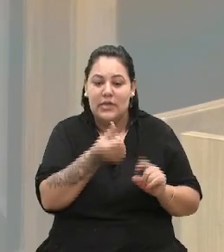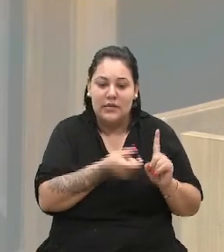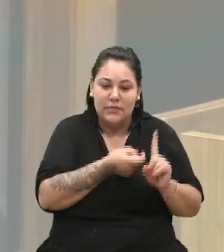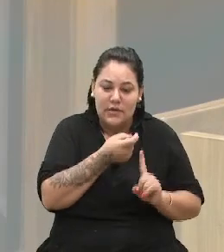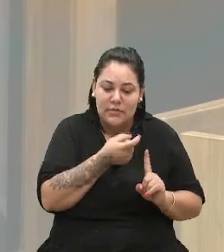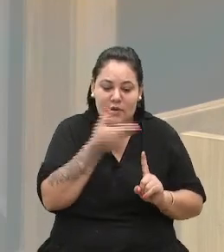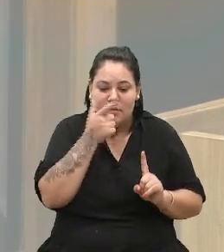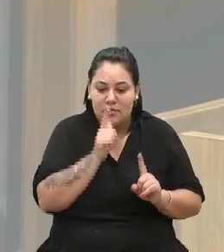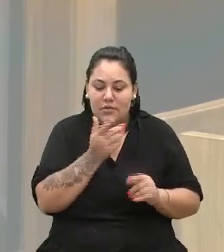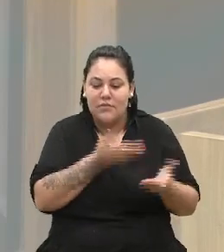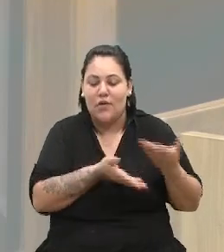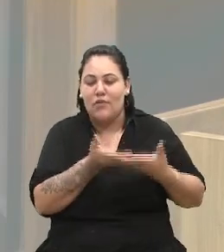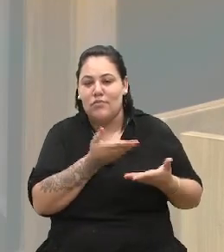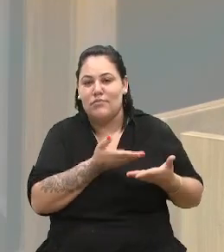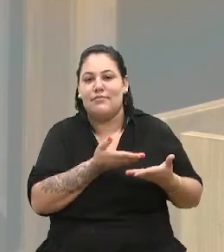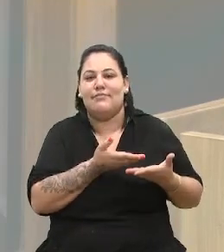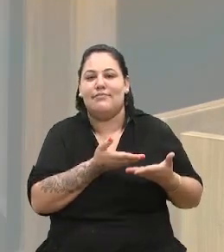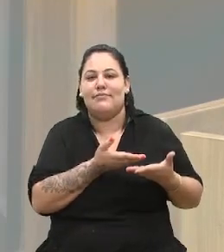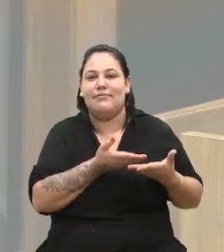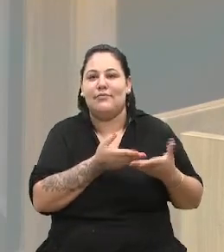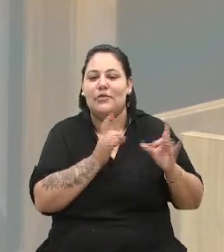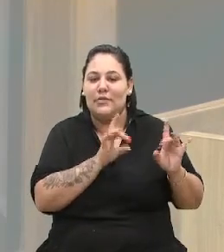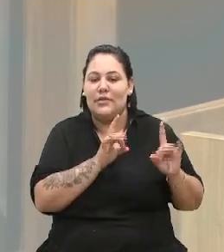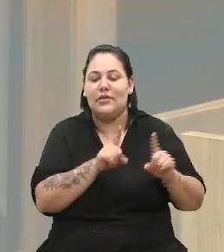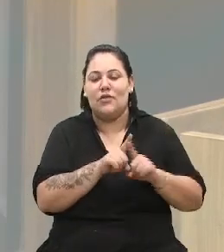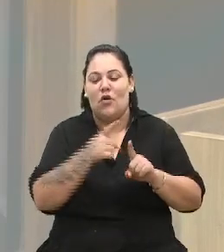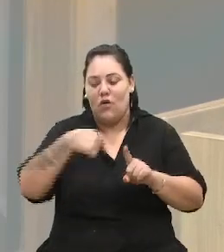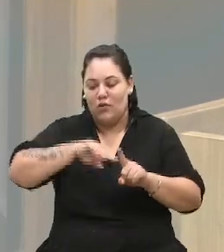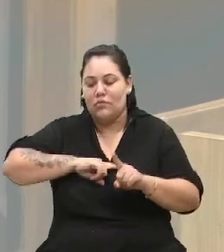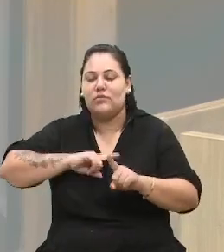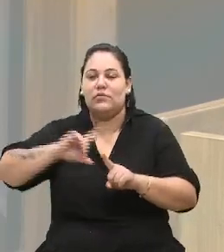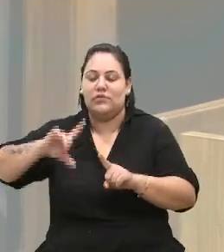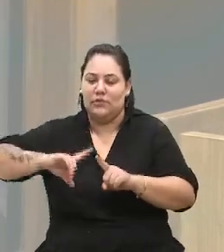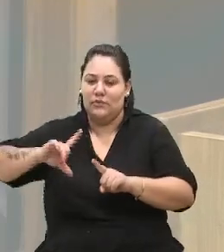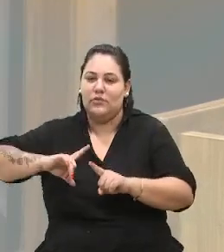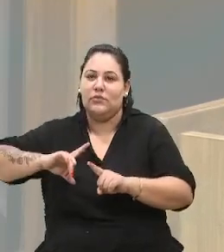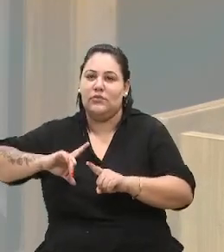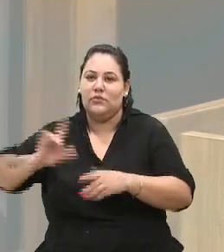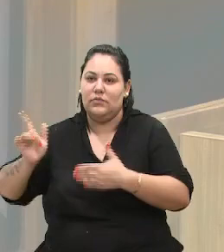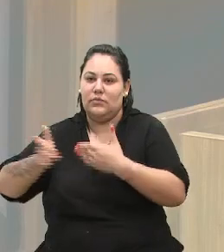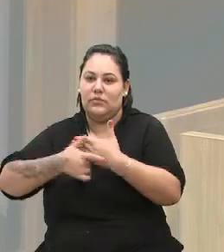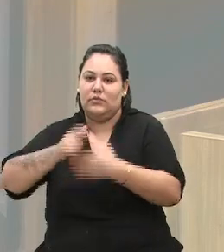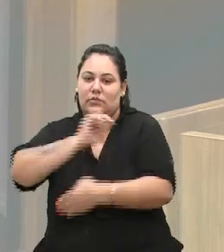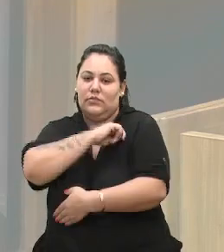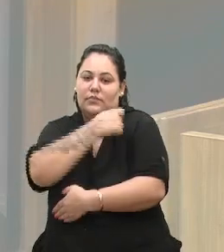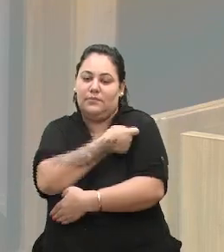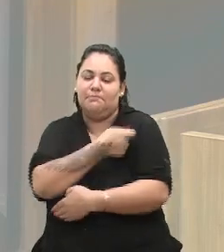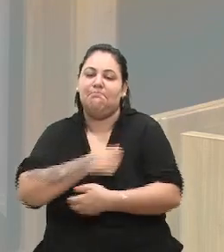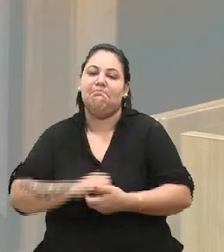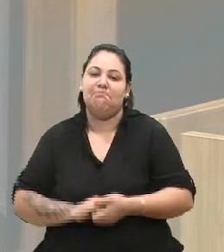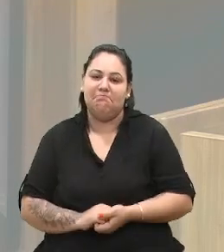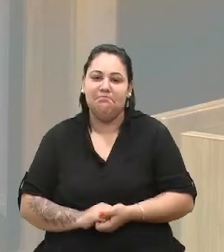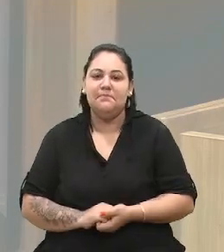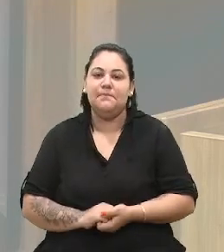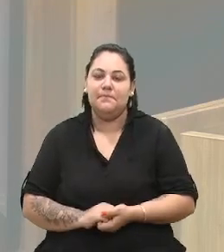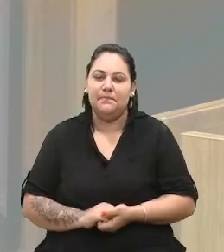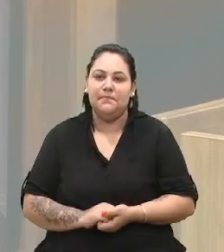uma consulta com um especialista. Nós também temos, entre essas, nossas atribuições. Próximo.